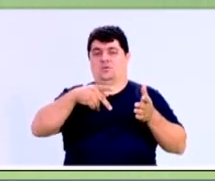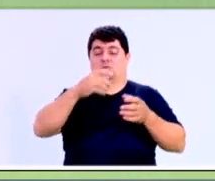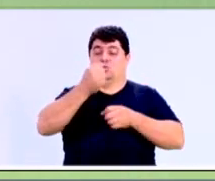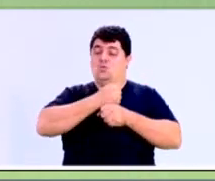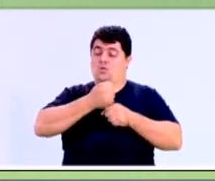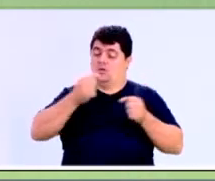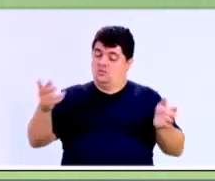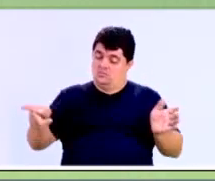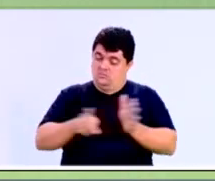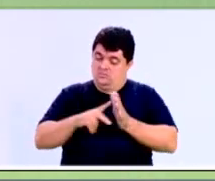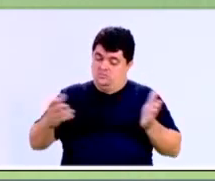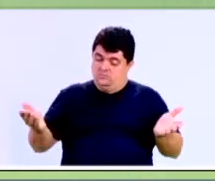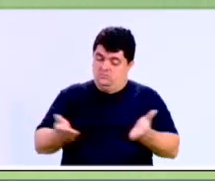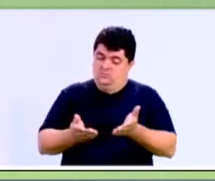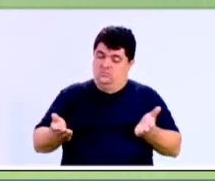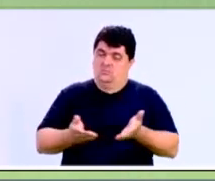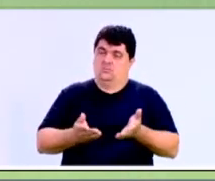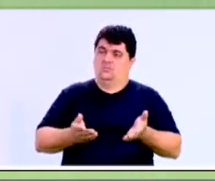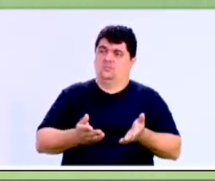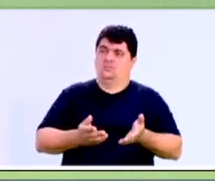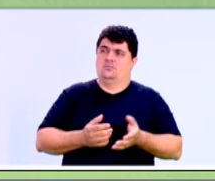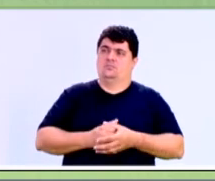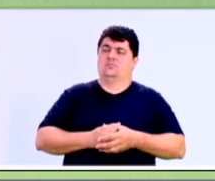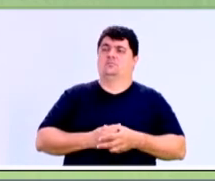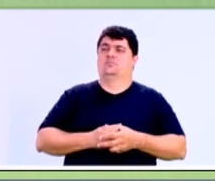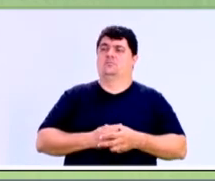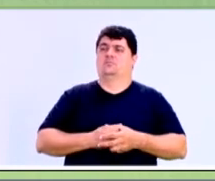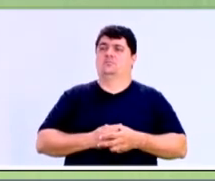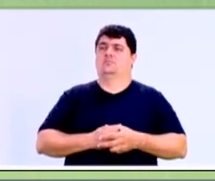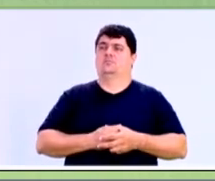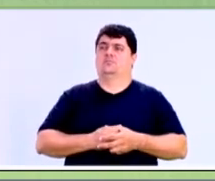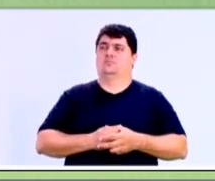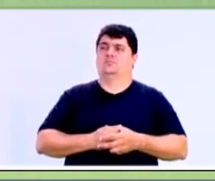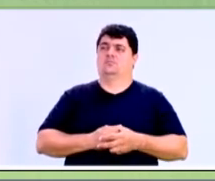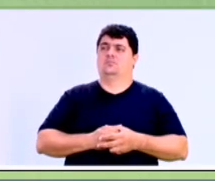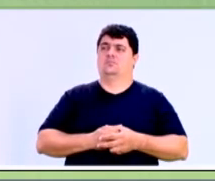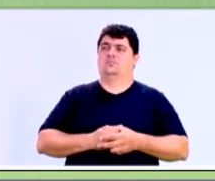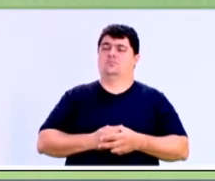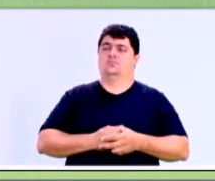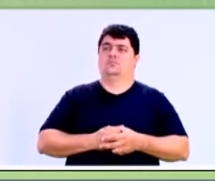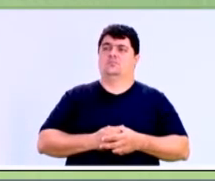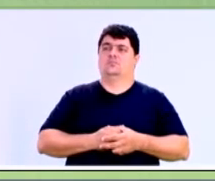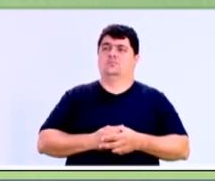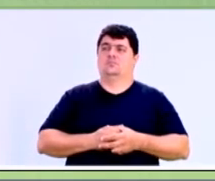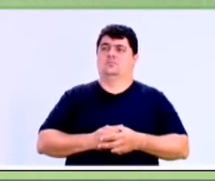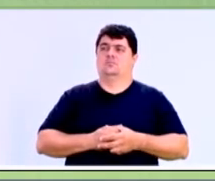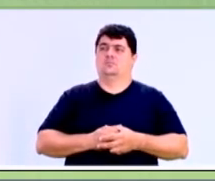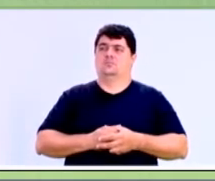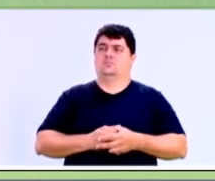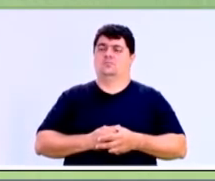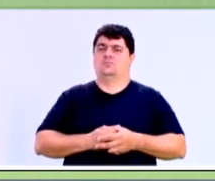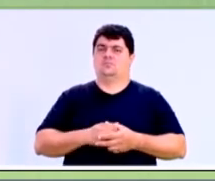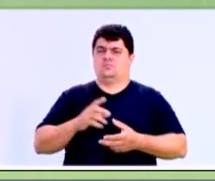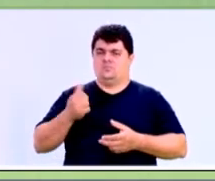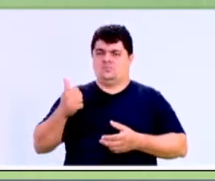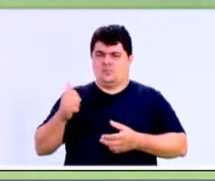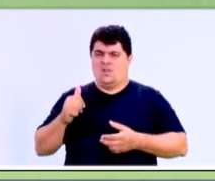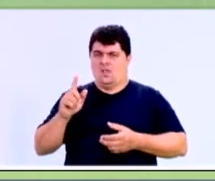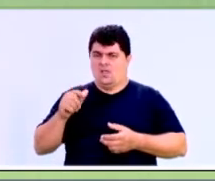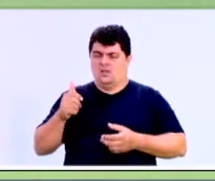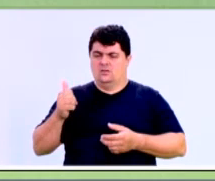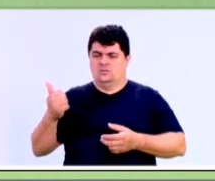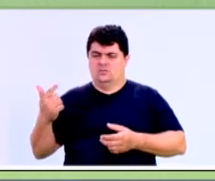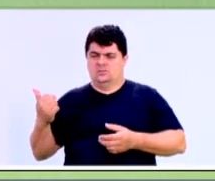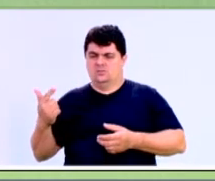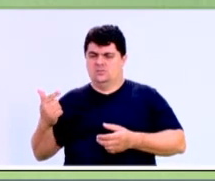ano que você está fazendo. Exemplo, 2011. Correto? É 2011, professora? 2011,